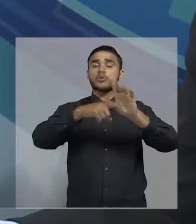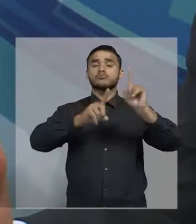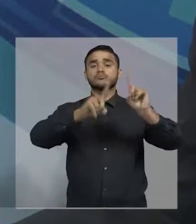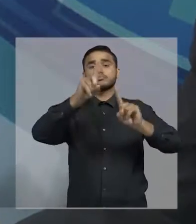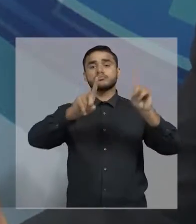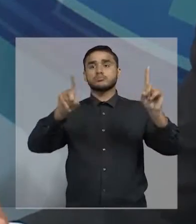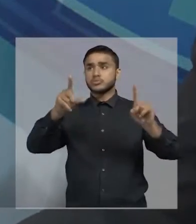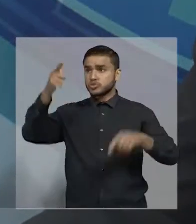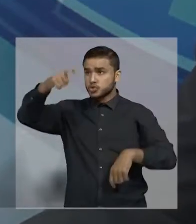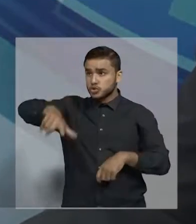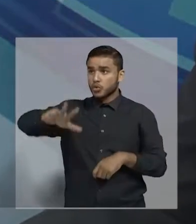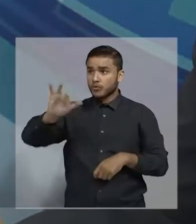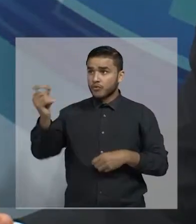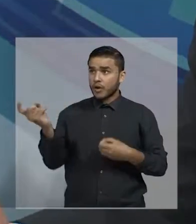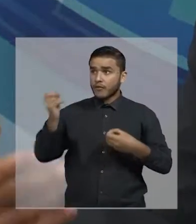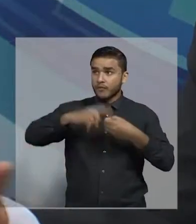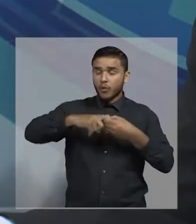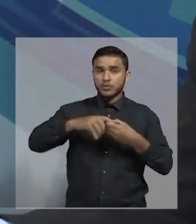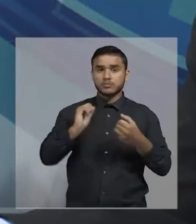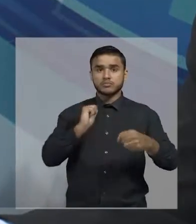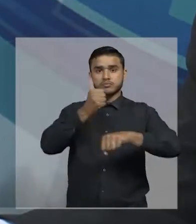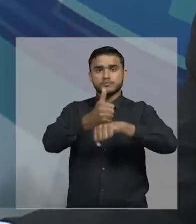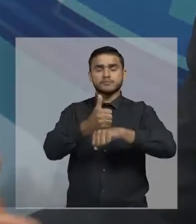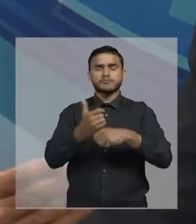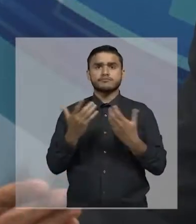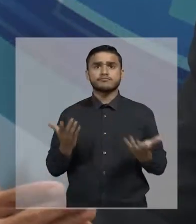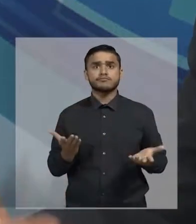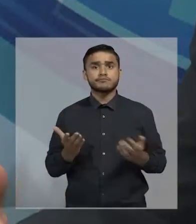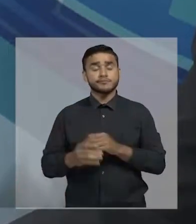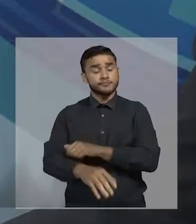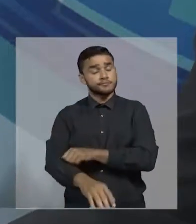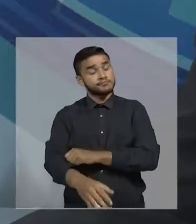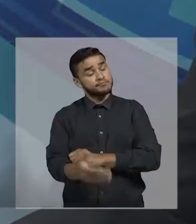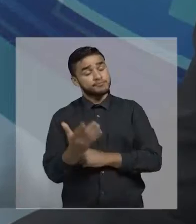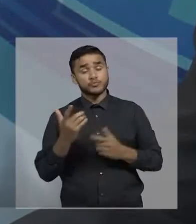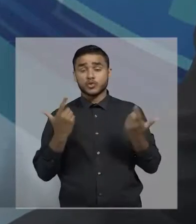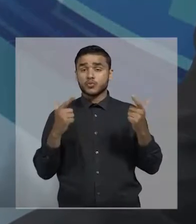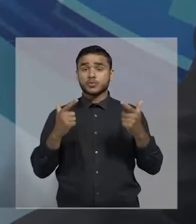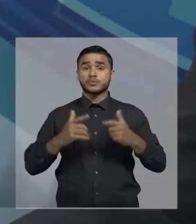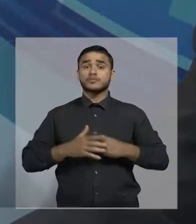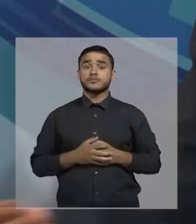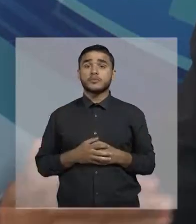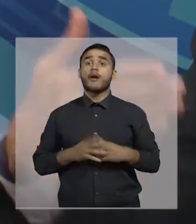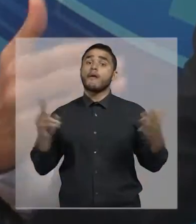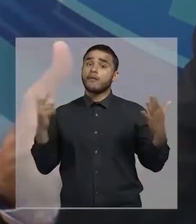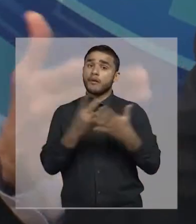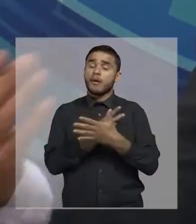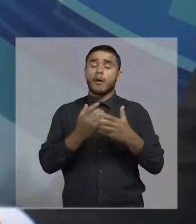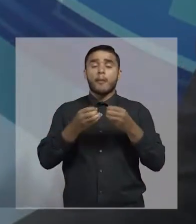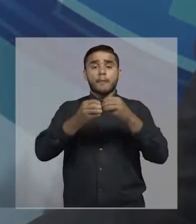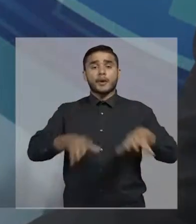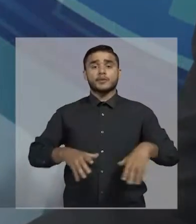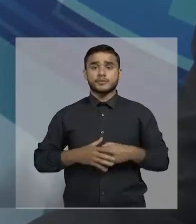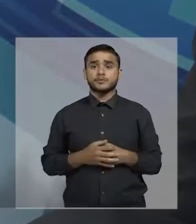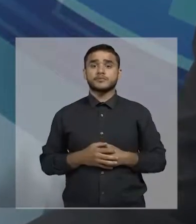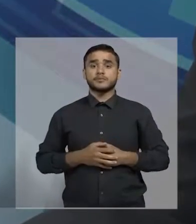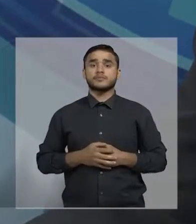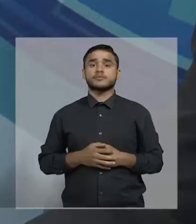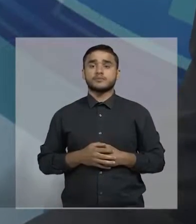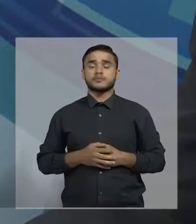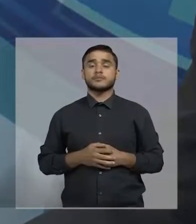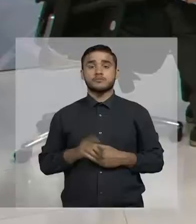E, porque não é conhecido? Inclusive... porque é Covas, tem o nome do Mário Covas